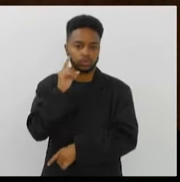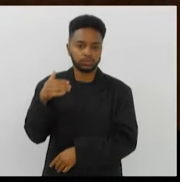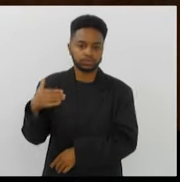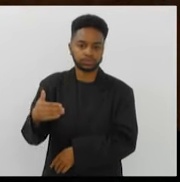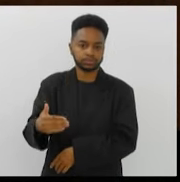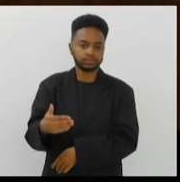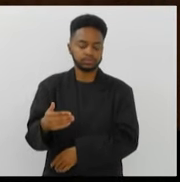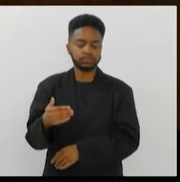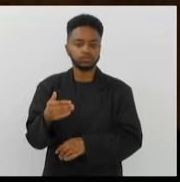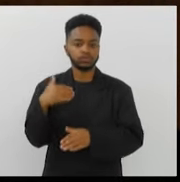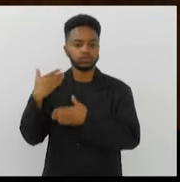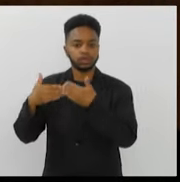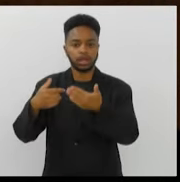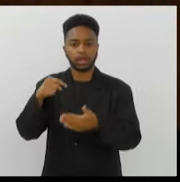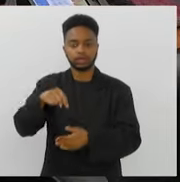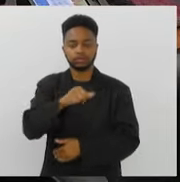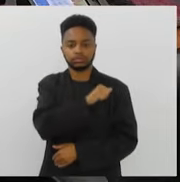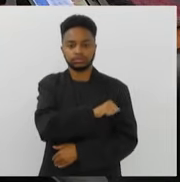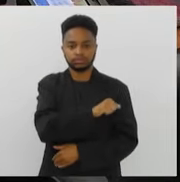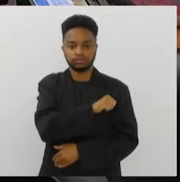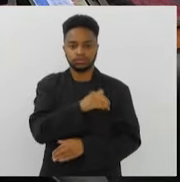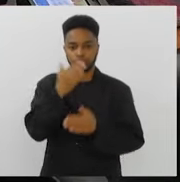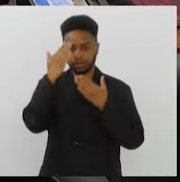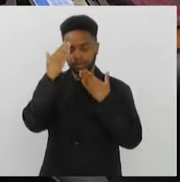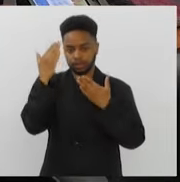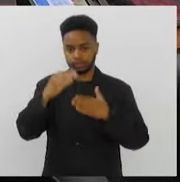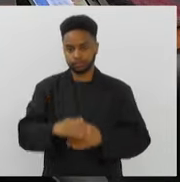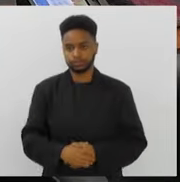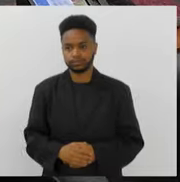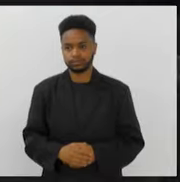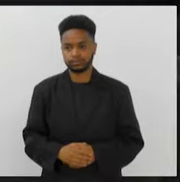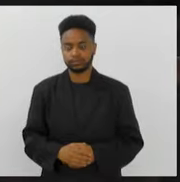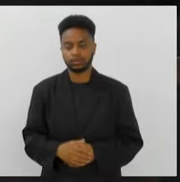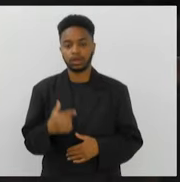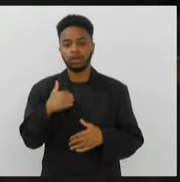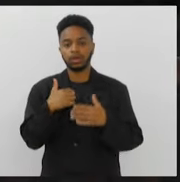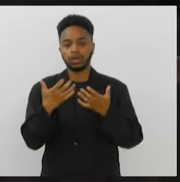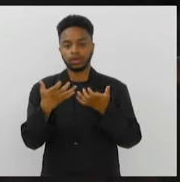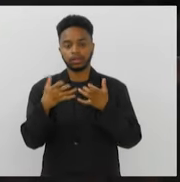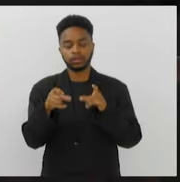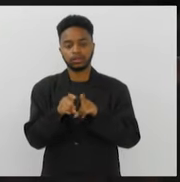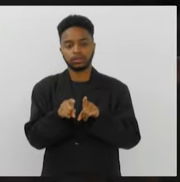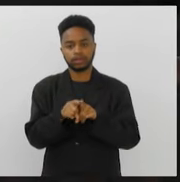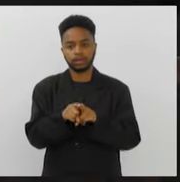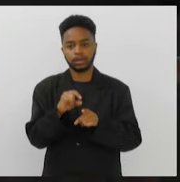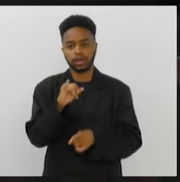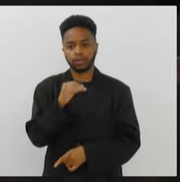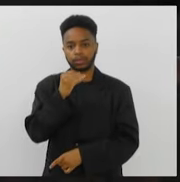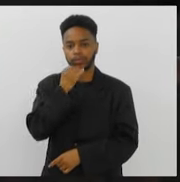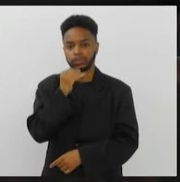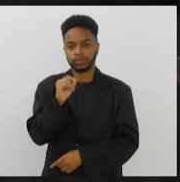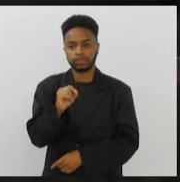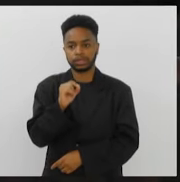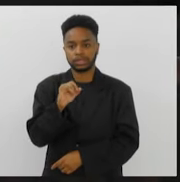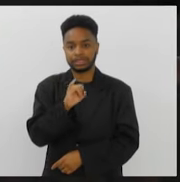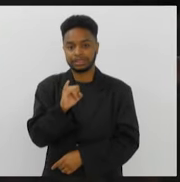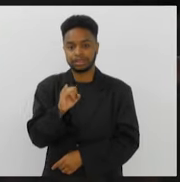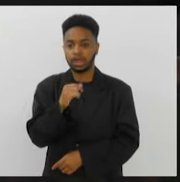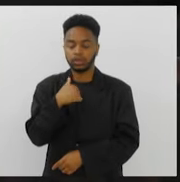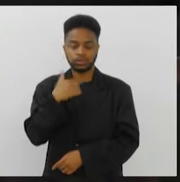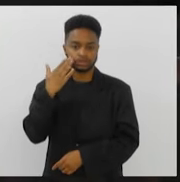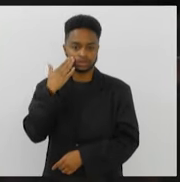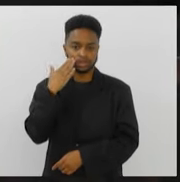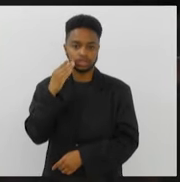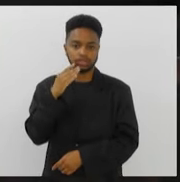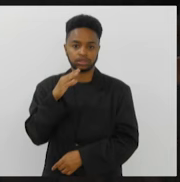cotidianamente com o desenvolvimento do nosso Estado. Obrigado. Obrigado, deputado. Eu gostaria também, aproveitando, caso, eu sei que o deputado Tiago